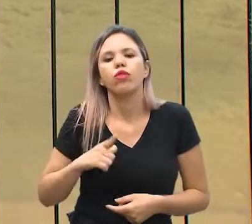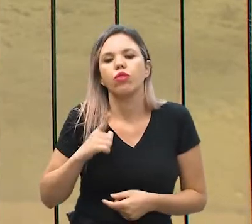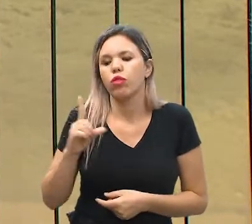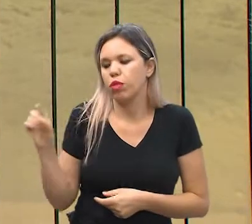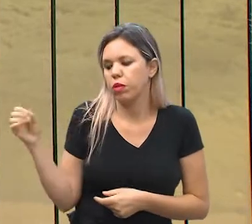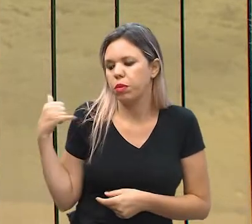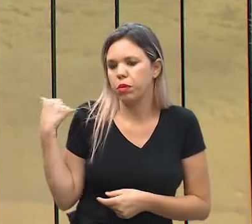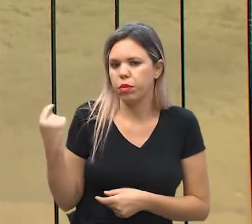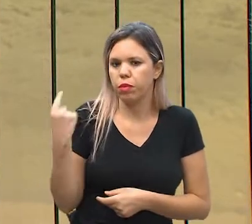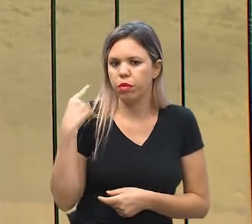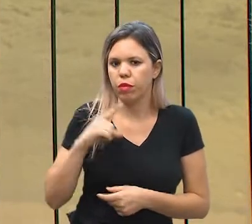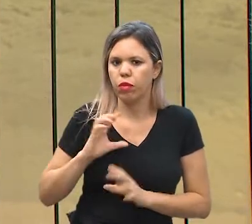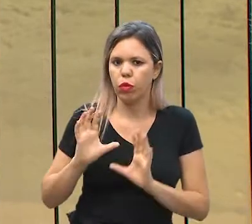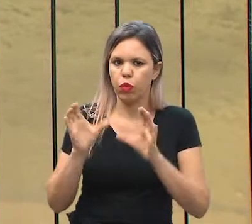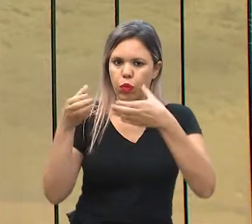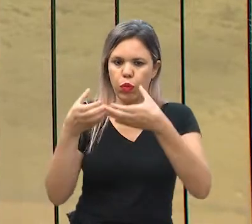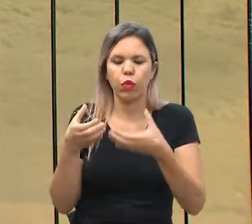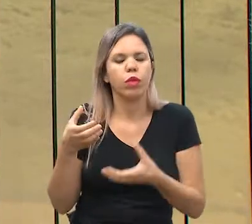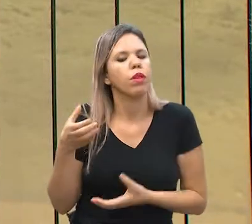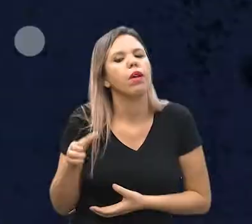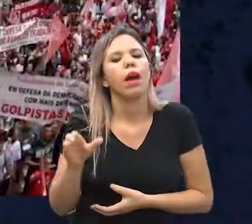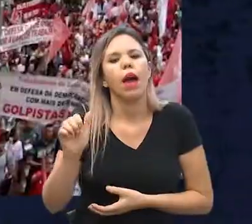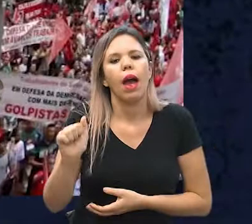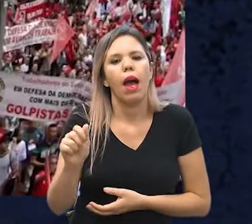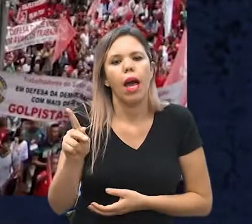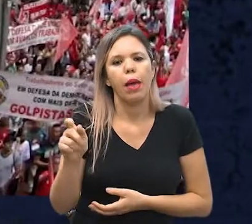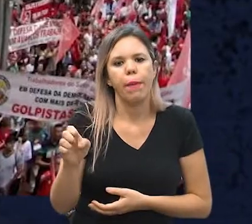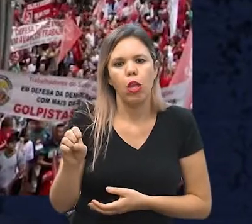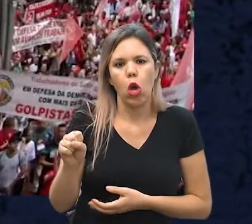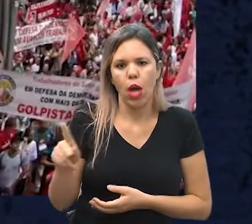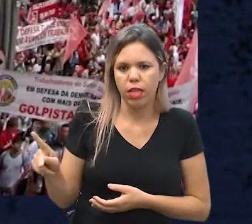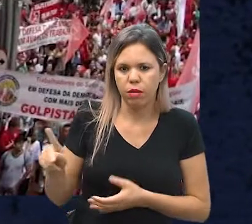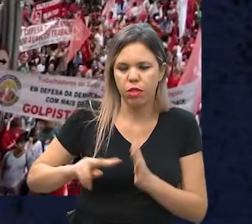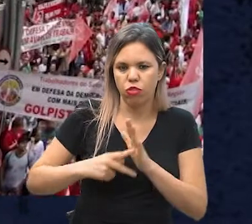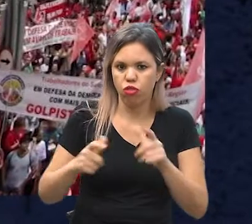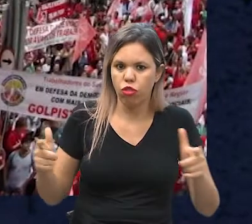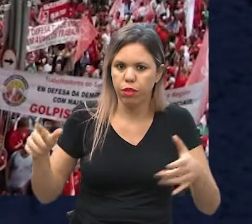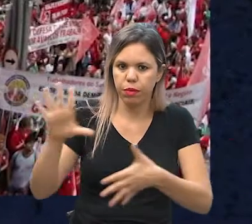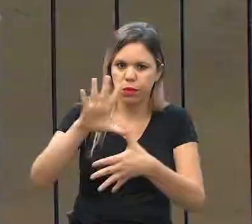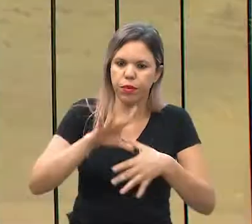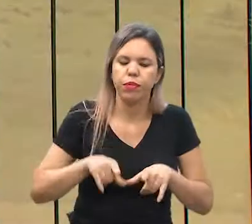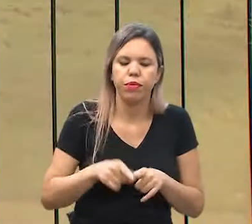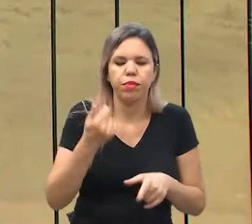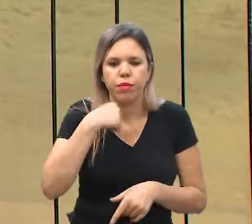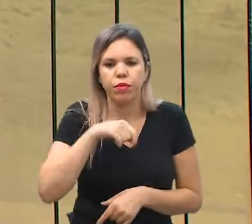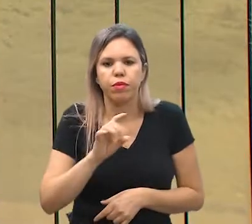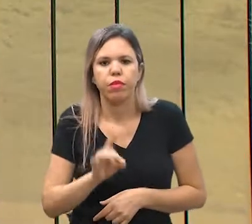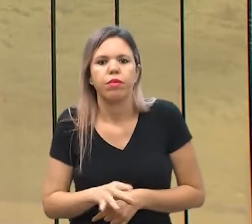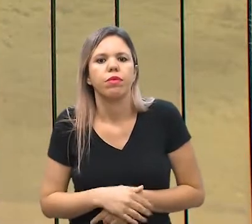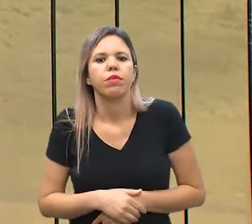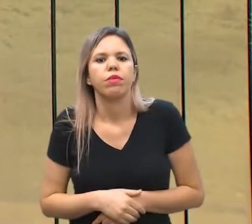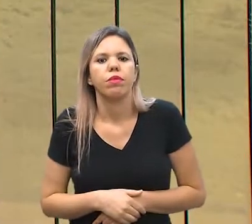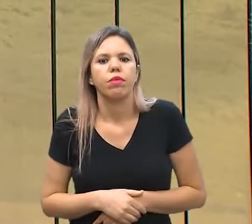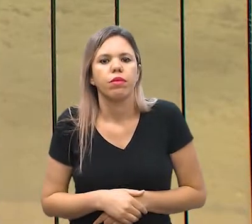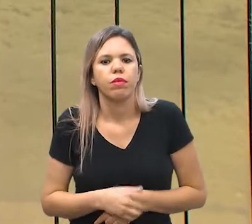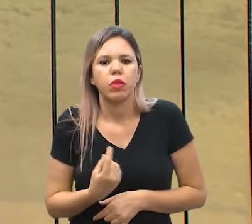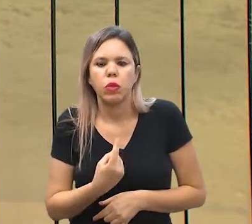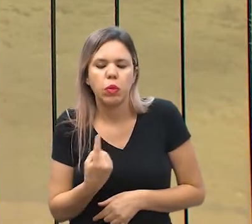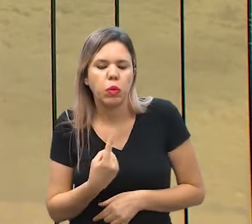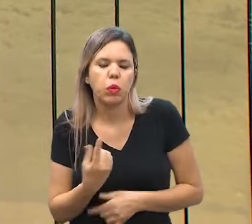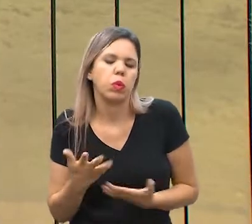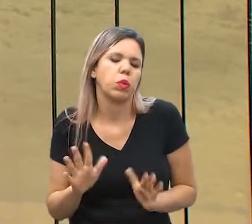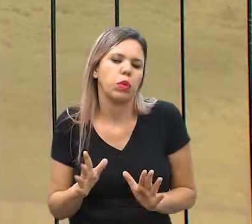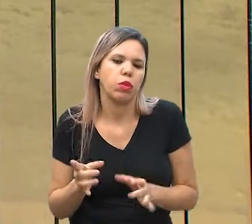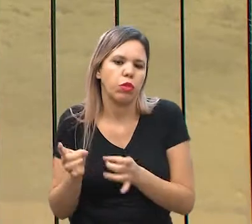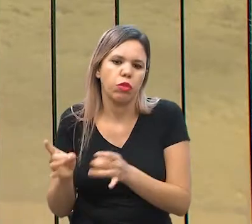de uns 10 anos, que teve um congresso da POSP, que é o maior sindicato da América Latina. E aí a mãe solo, não tinha com quem deixar,